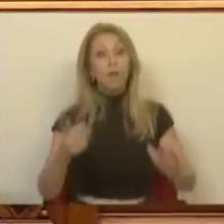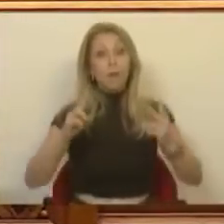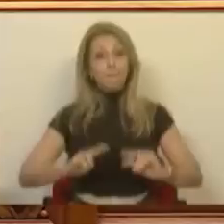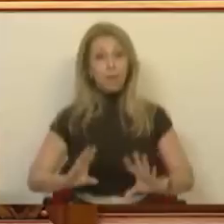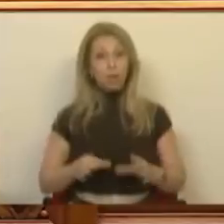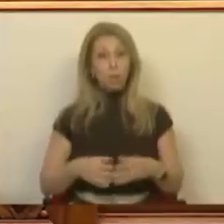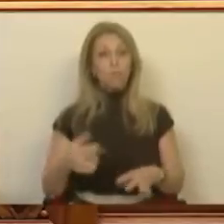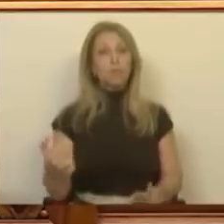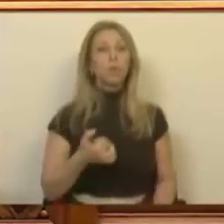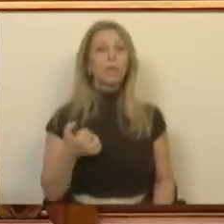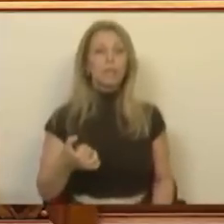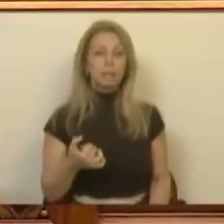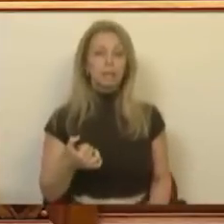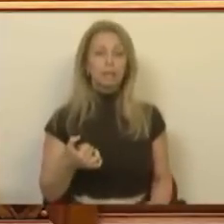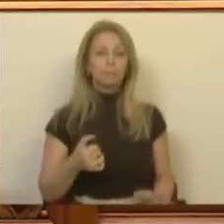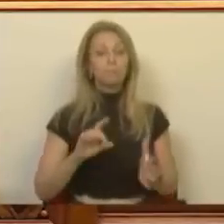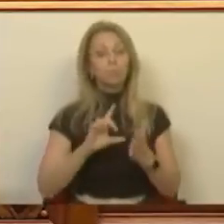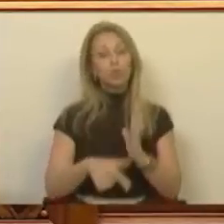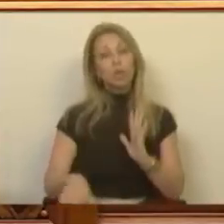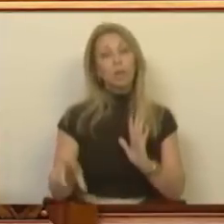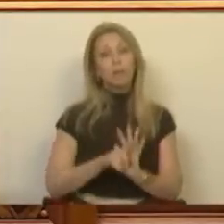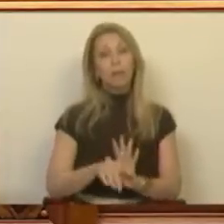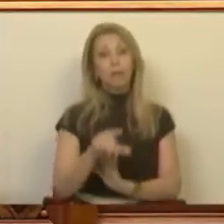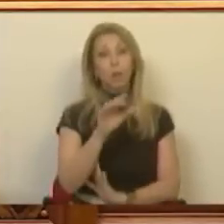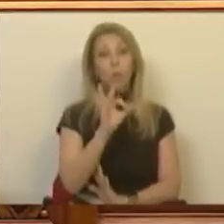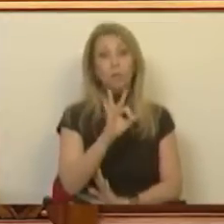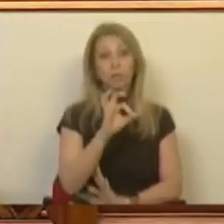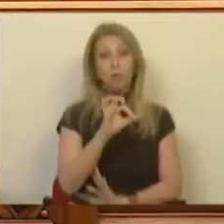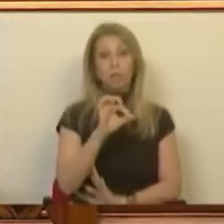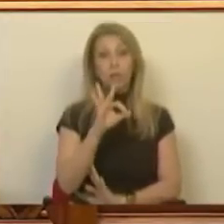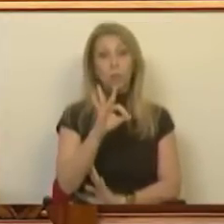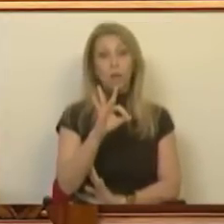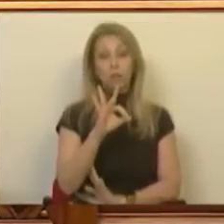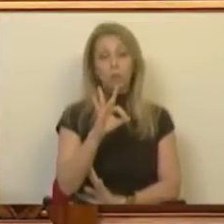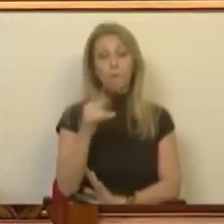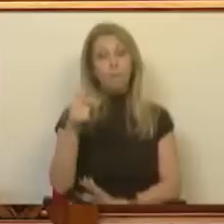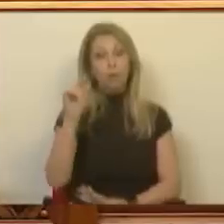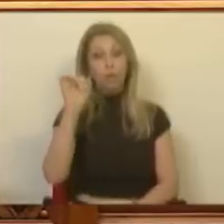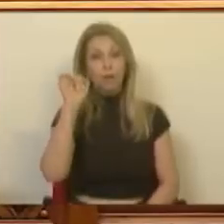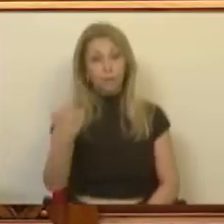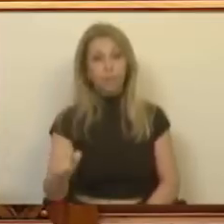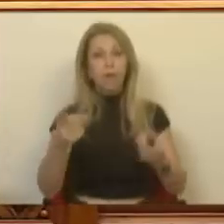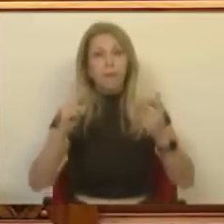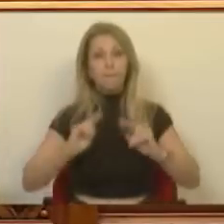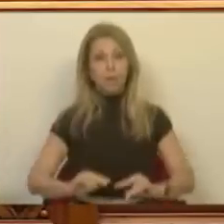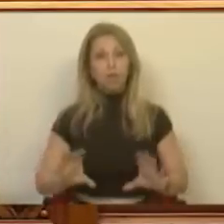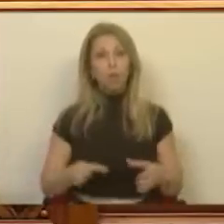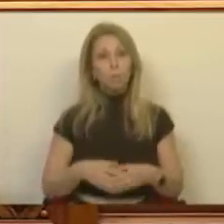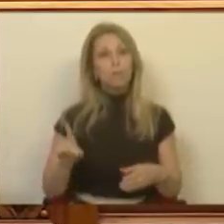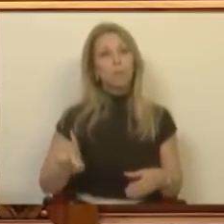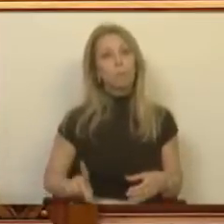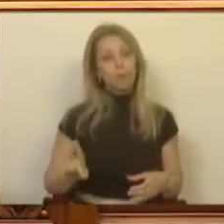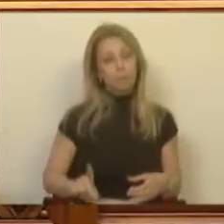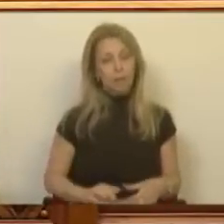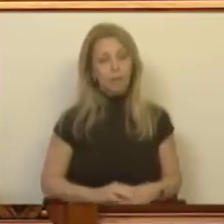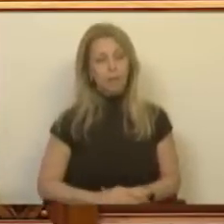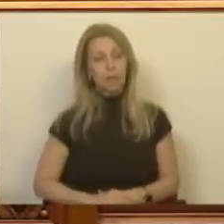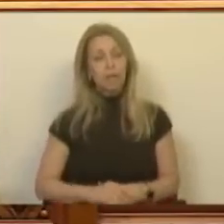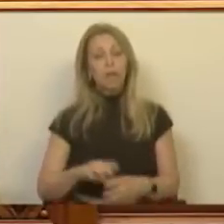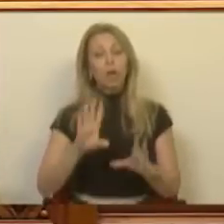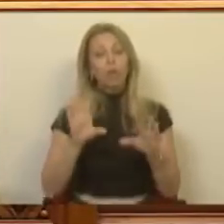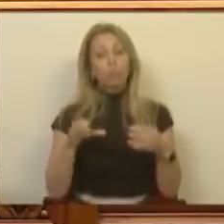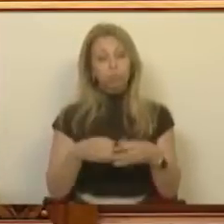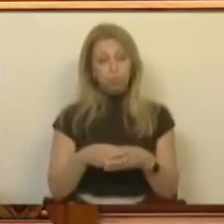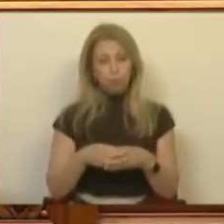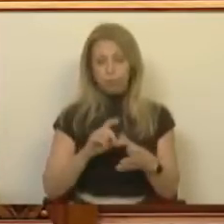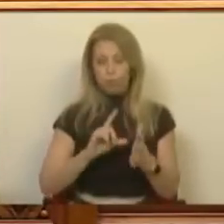cresce à quinta comissão o projeto de lei número 484 do bloco de esquerda que desta a primeira comissão o